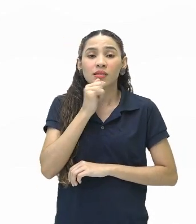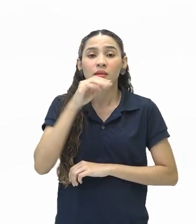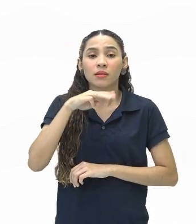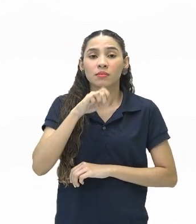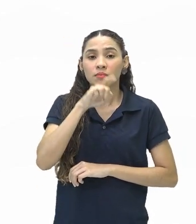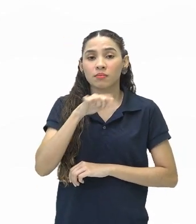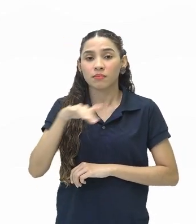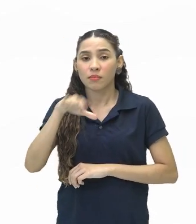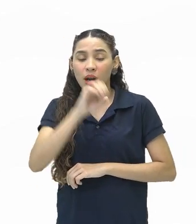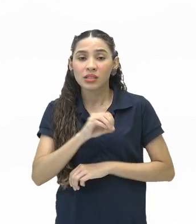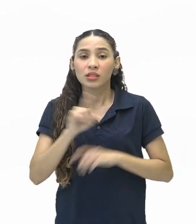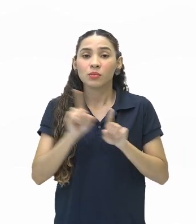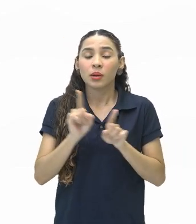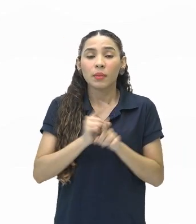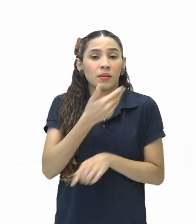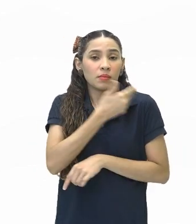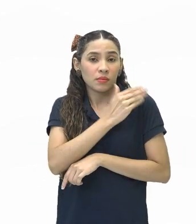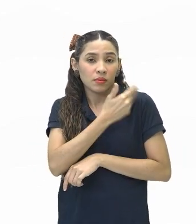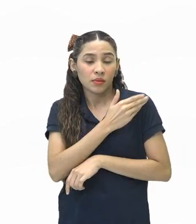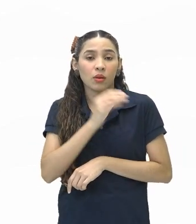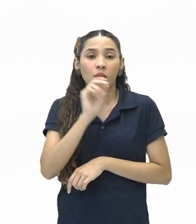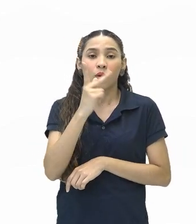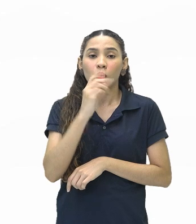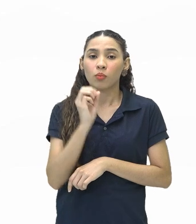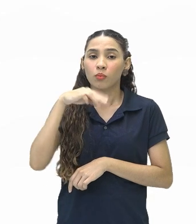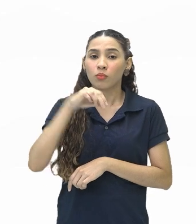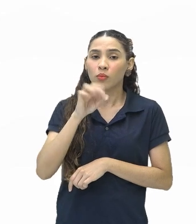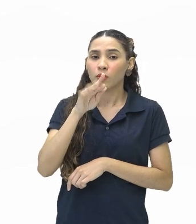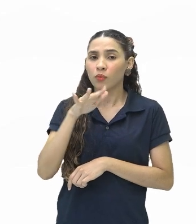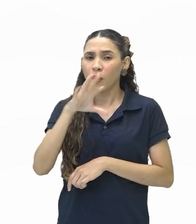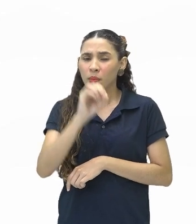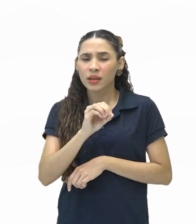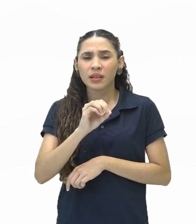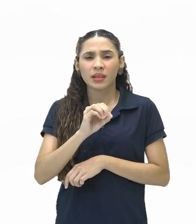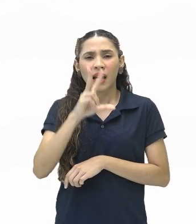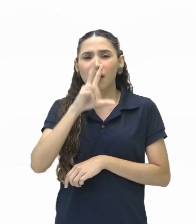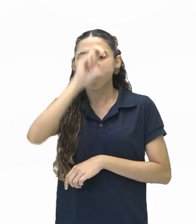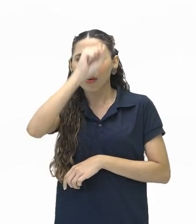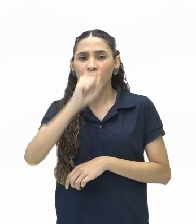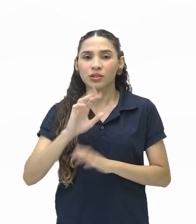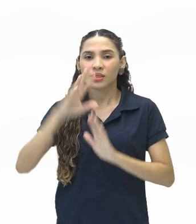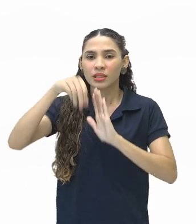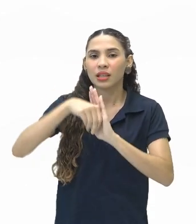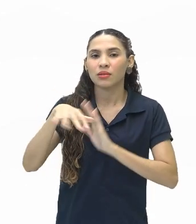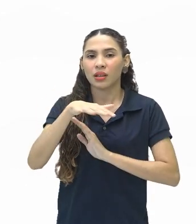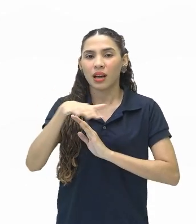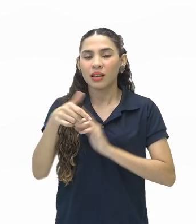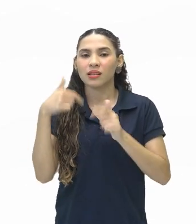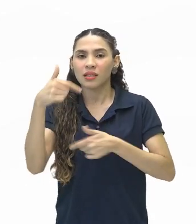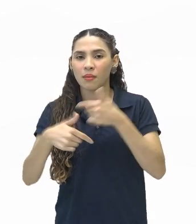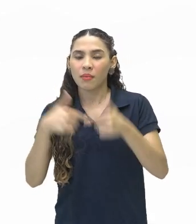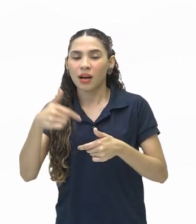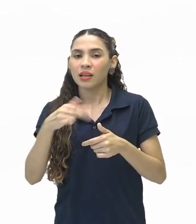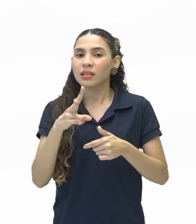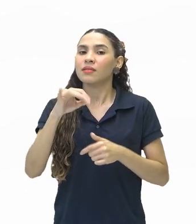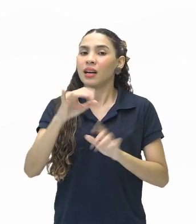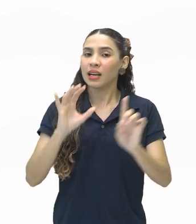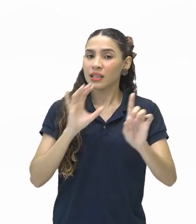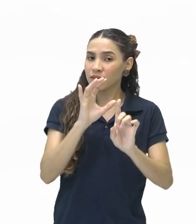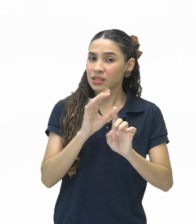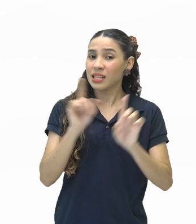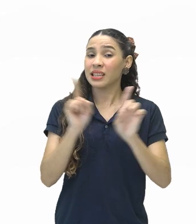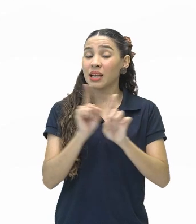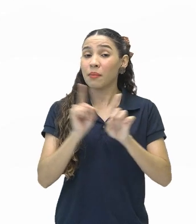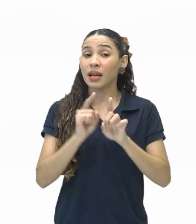machismo, o racismo, a homofobia, são muito comuns no mercado de trabalho. E isso vai impactar na